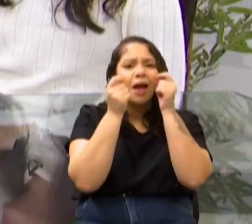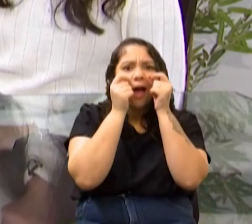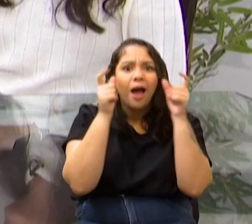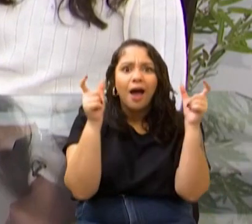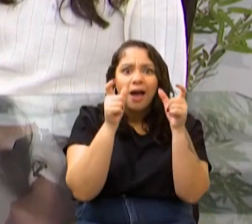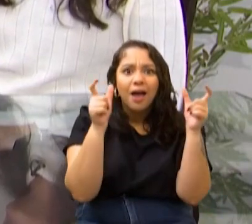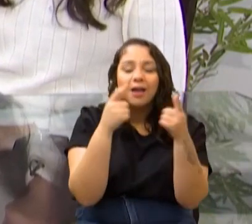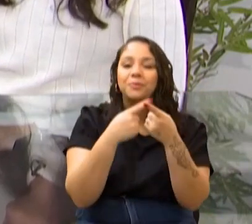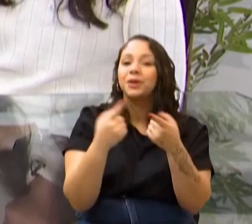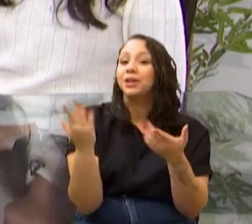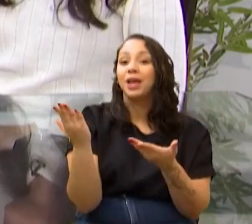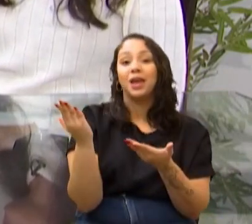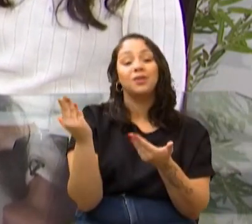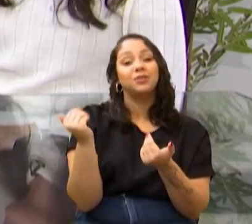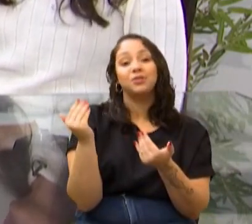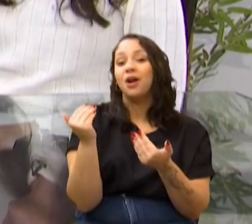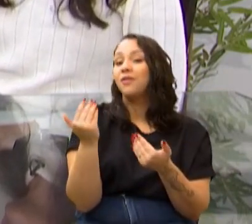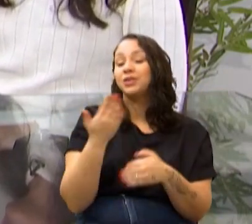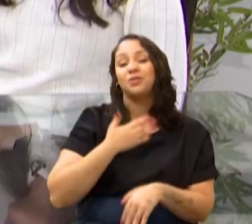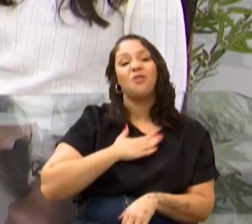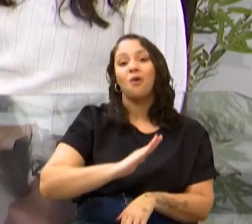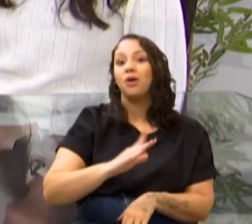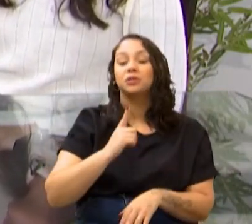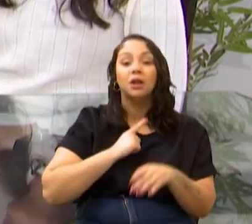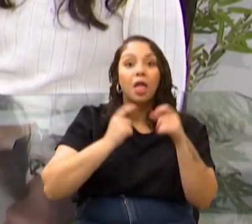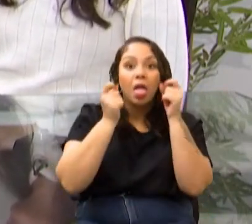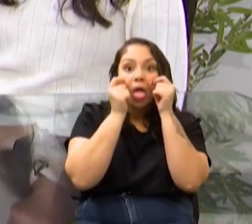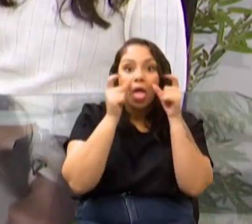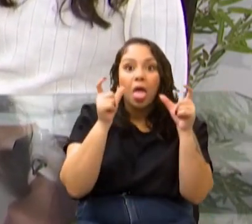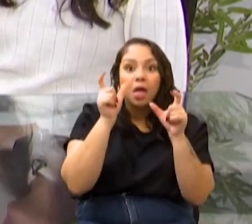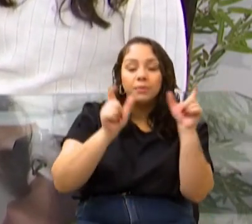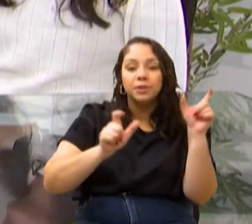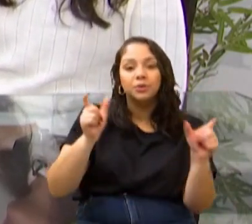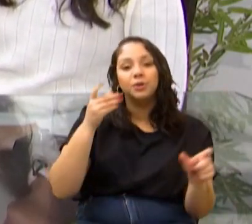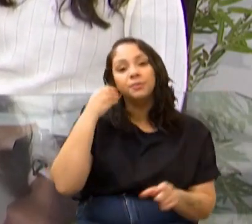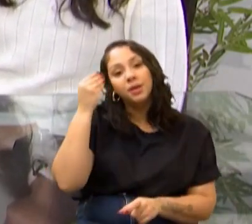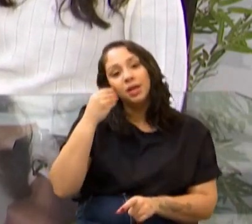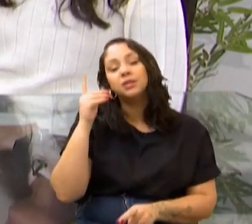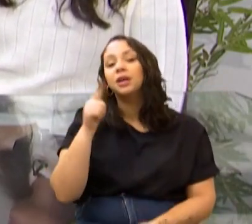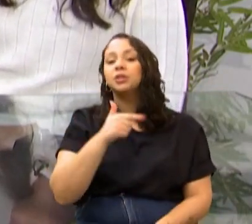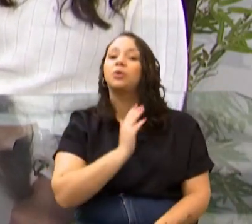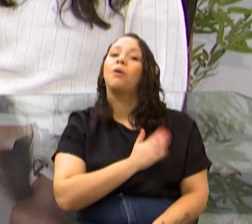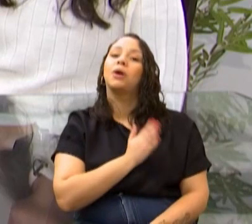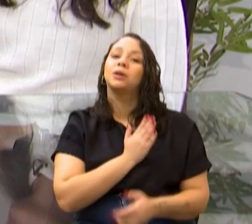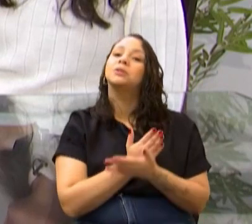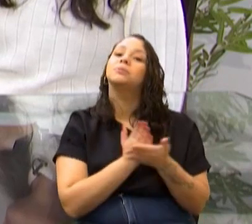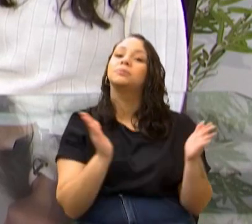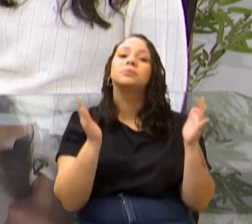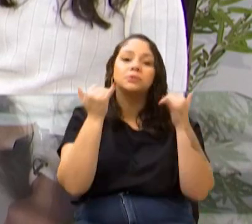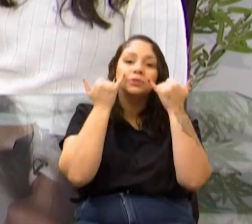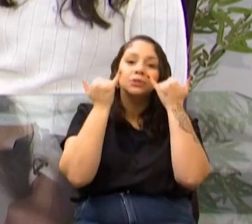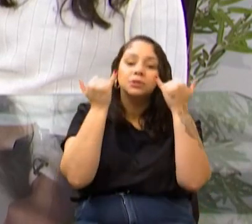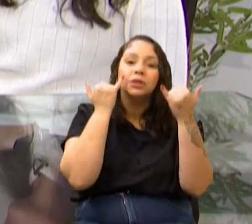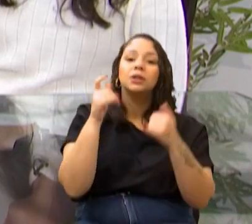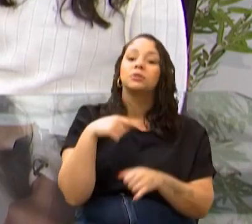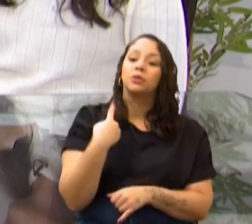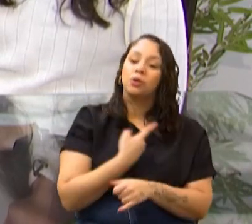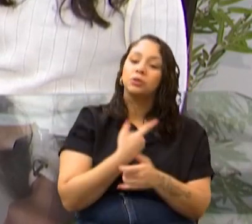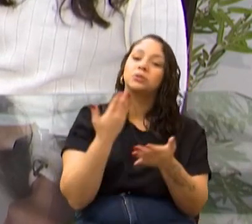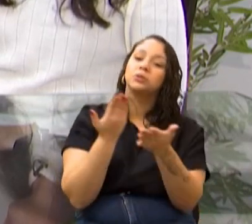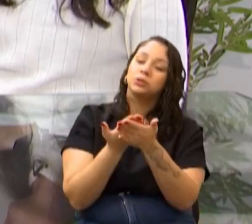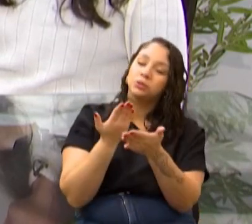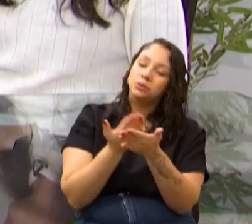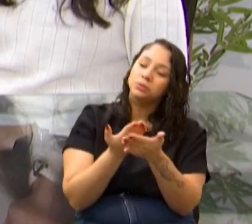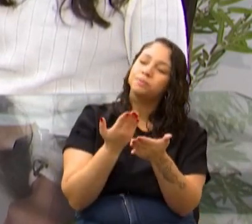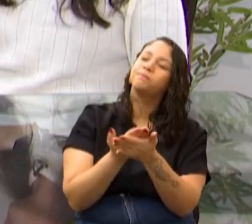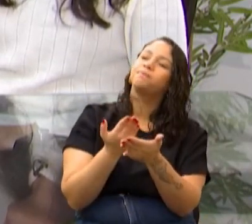nos ouçam, porque os jovens não gostam de ouvir os mais experientes, mas que nos ouçam de coração, que a gente passa essas informações. A gente